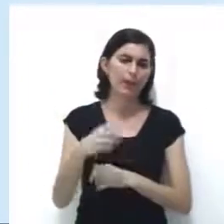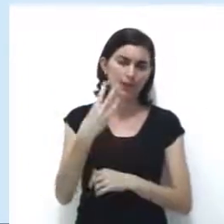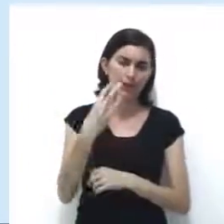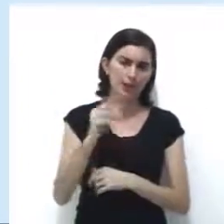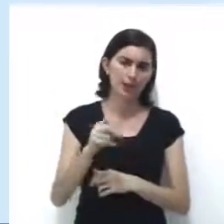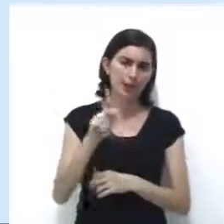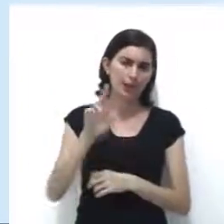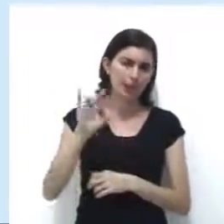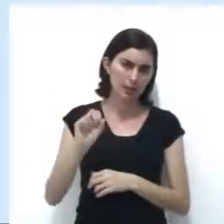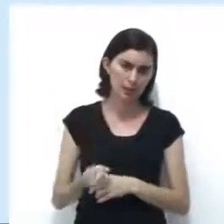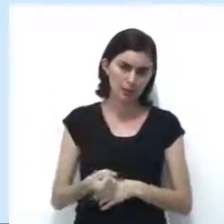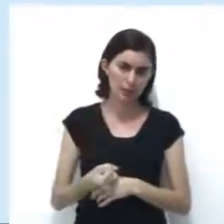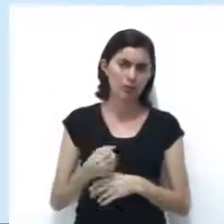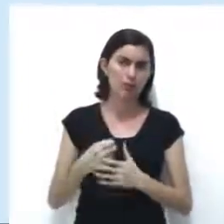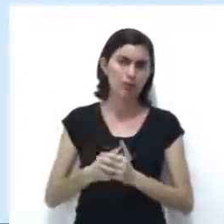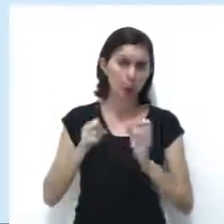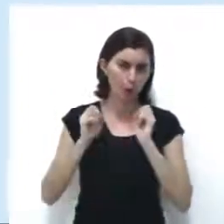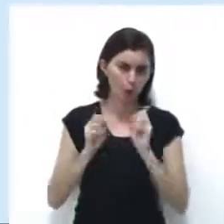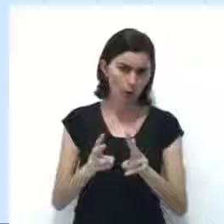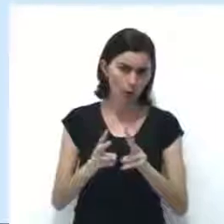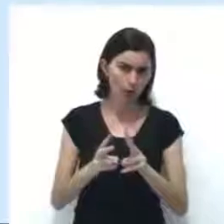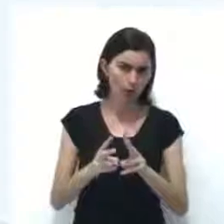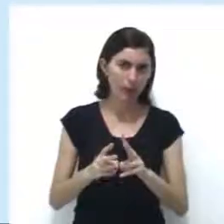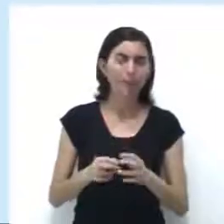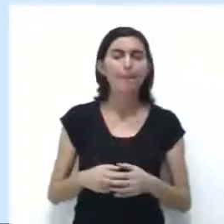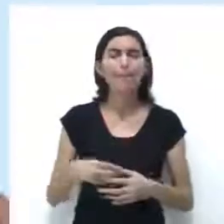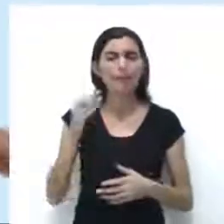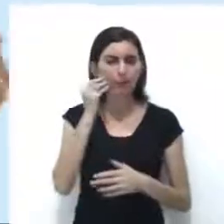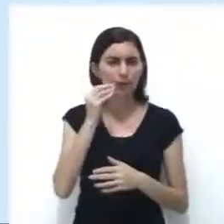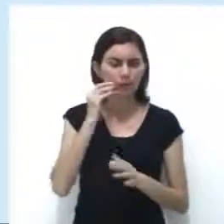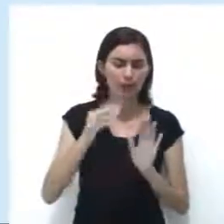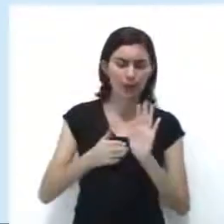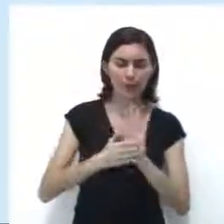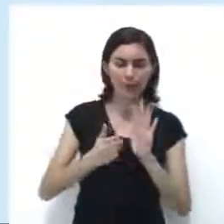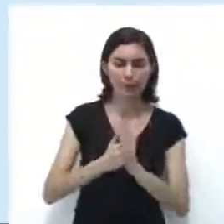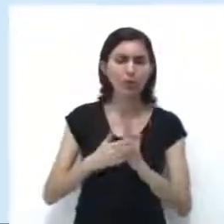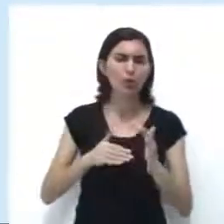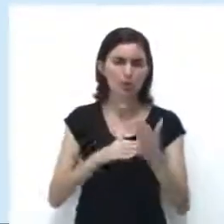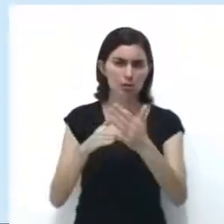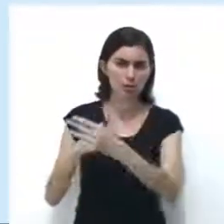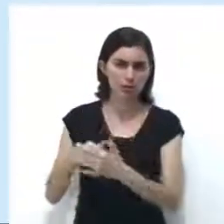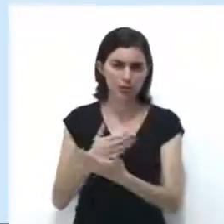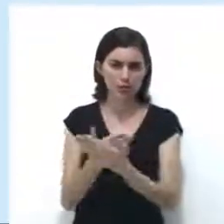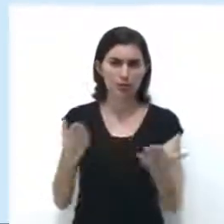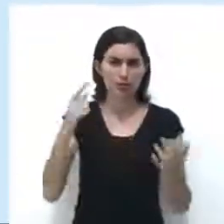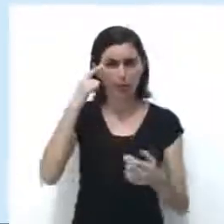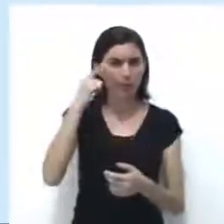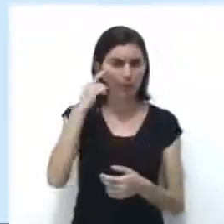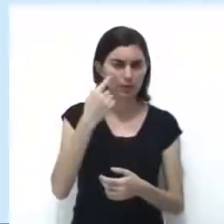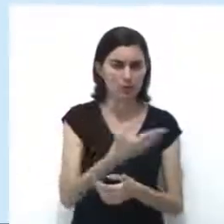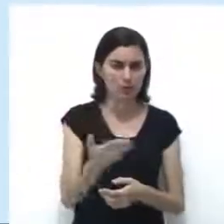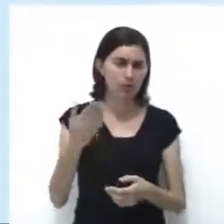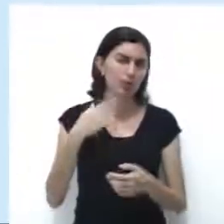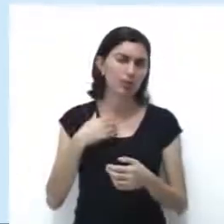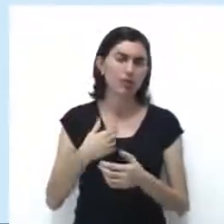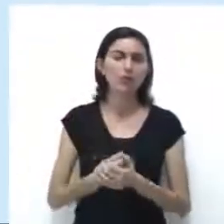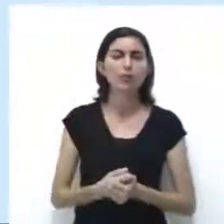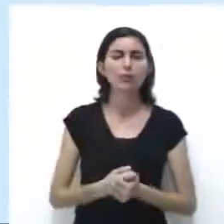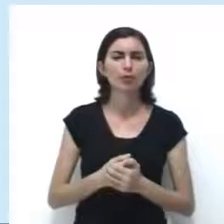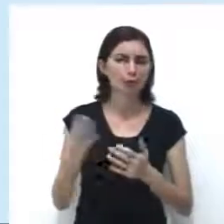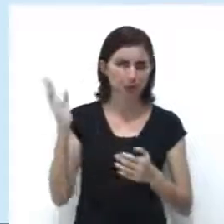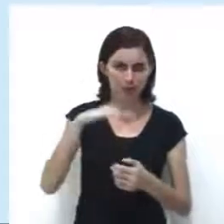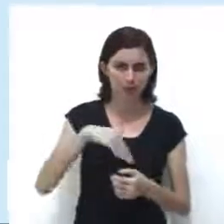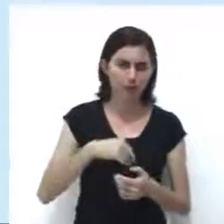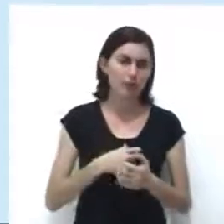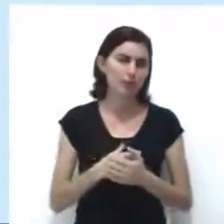correspondem a 30 graus. Ok, pessoal? Olha só, quero propor agora um desafio para você, pensando nisso que a gente acabou de